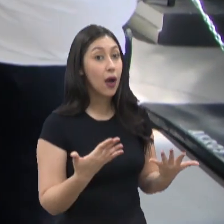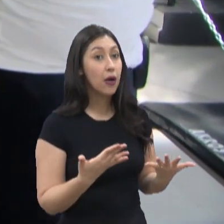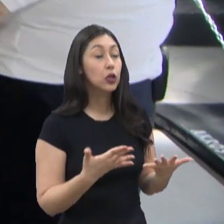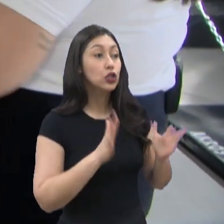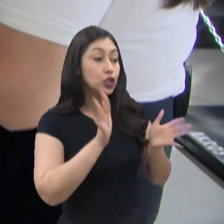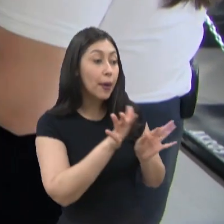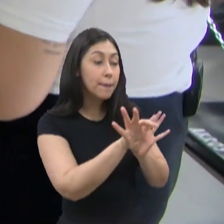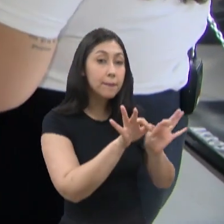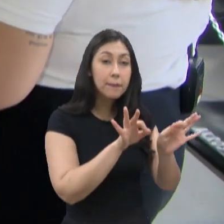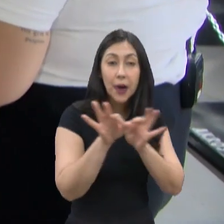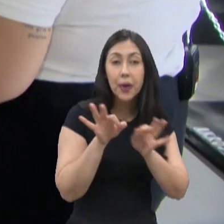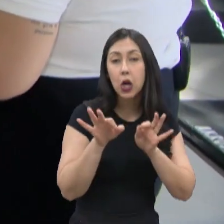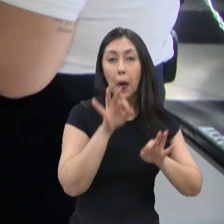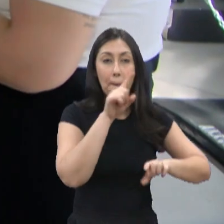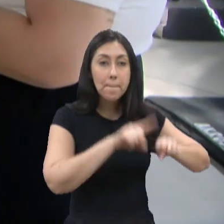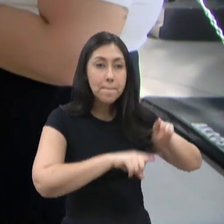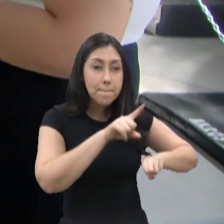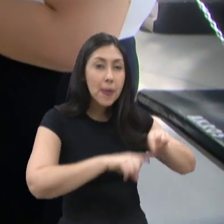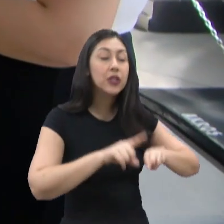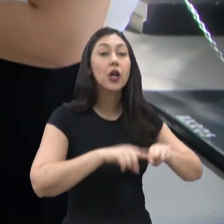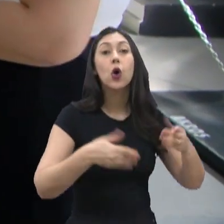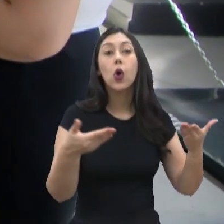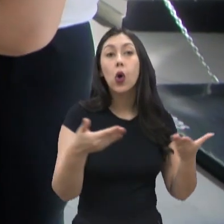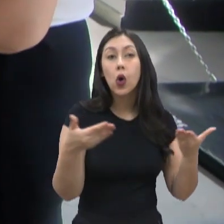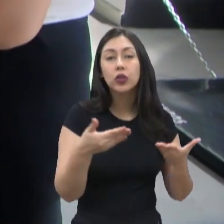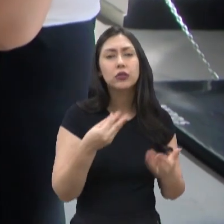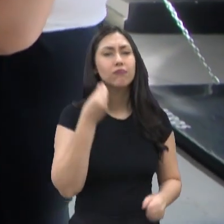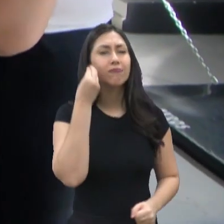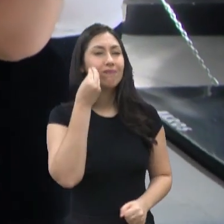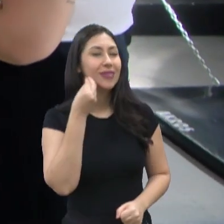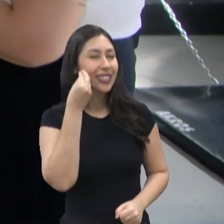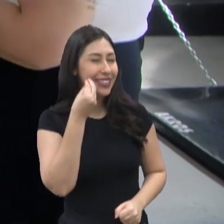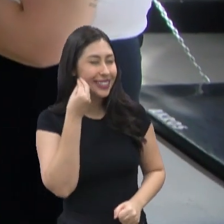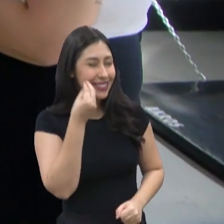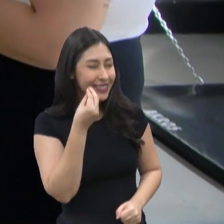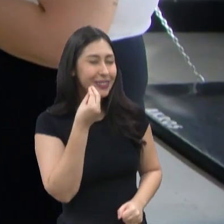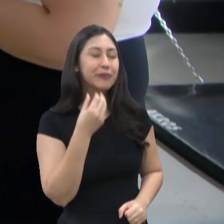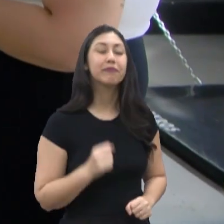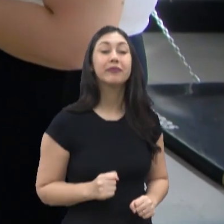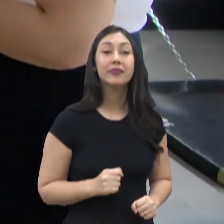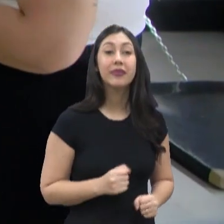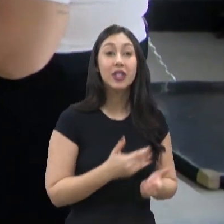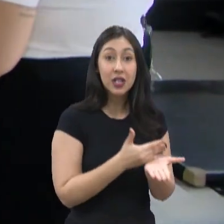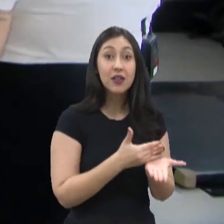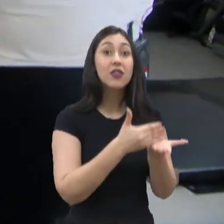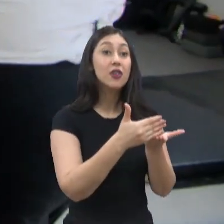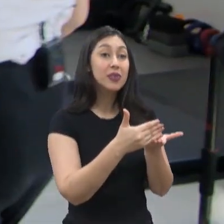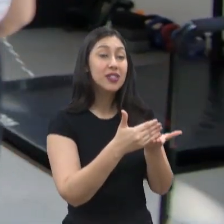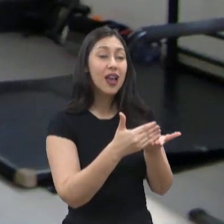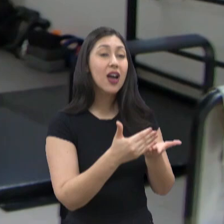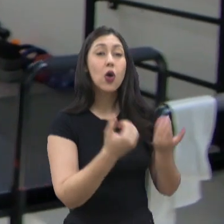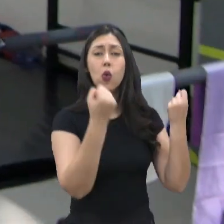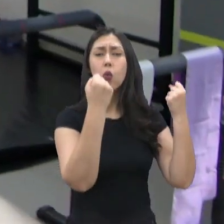organizado alguns aparelhos que a gente vai fazer, a ideia hoje é fazer uma vivência e um pouquinho de tudo, né? E a gente vai começar com alguns exercícios para a